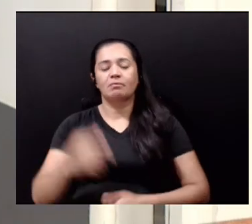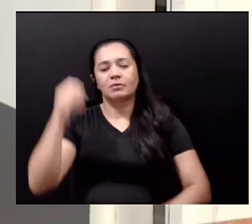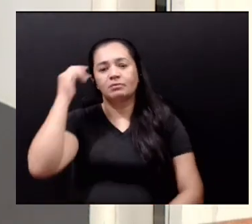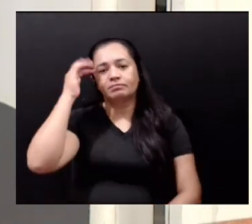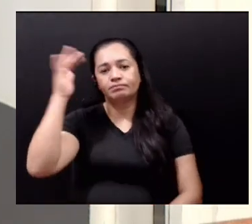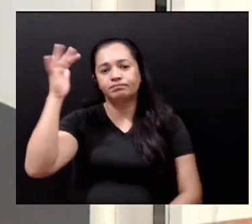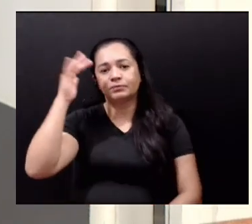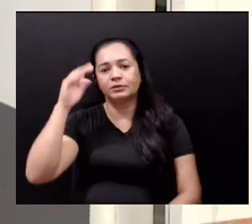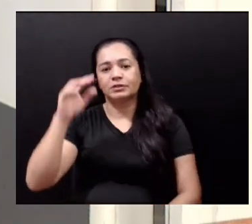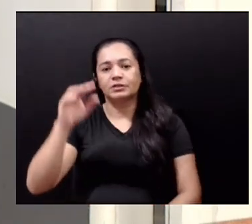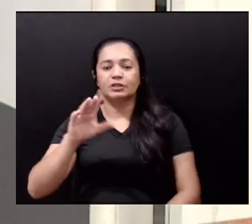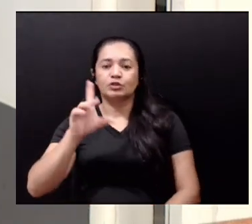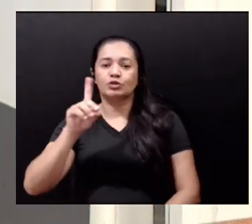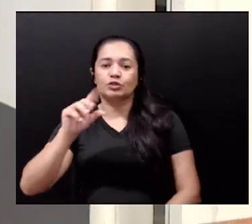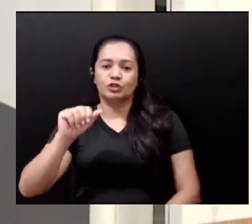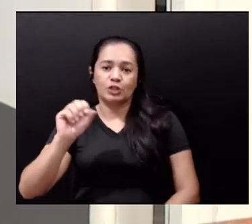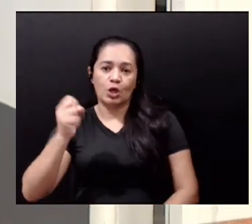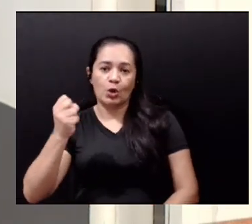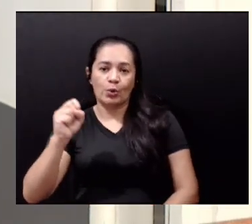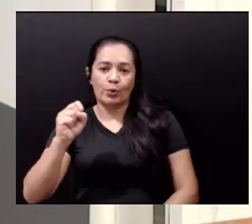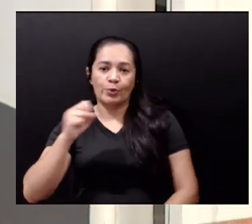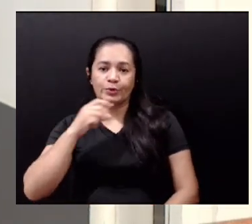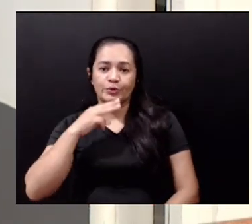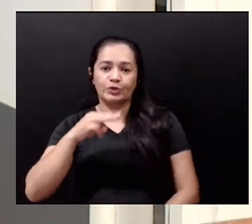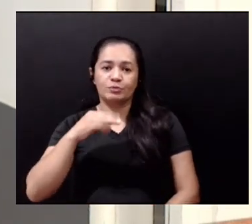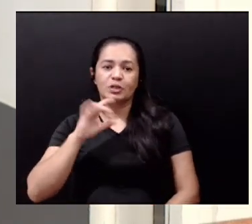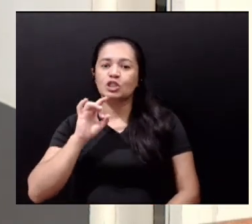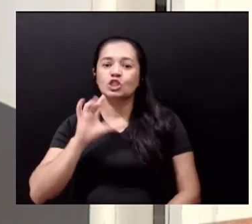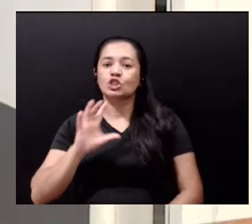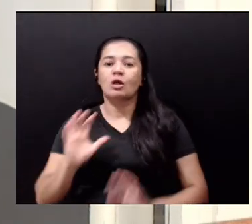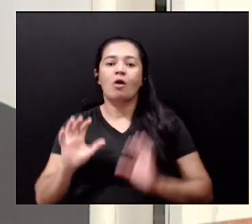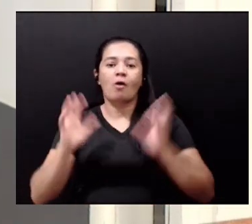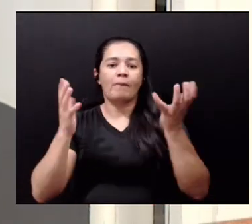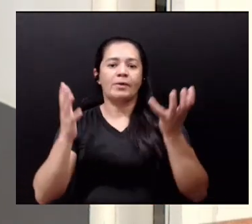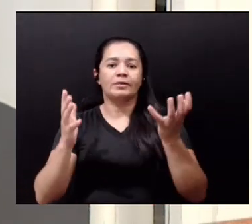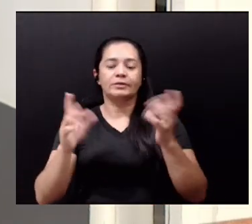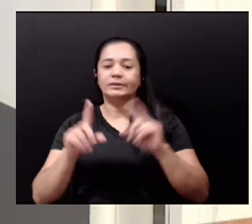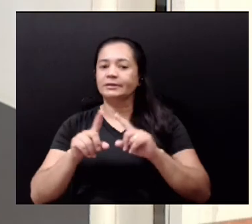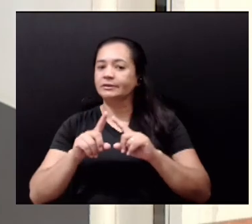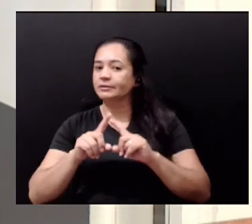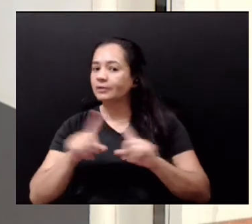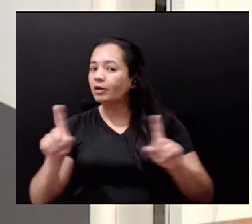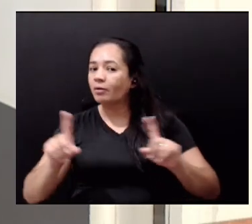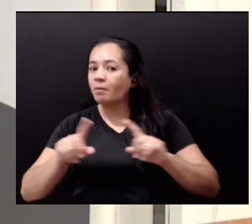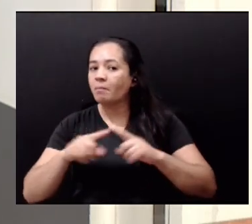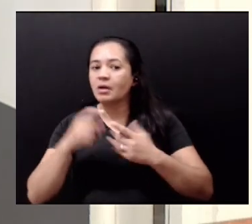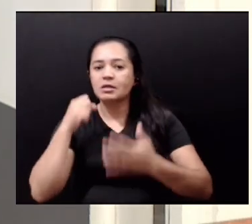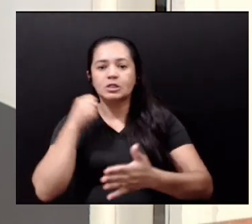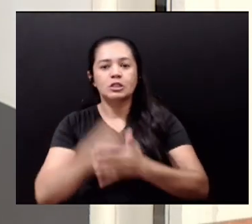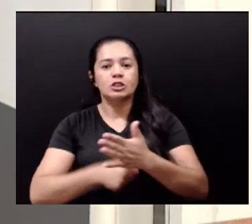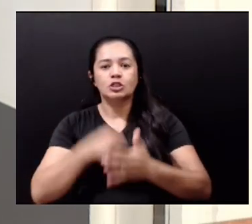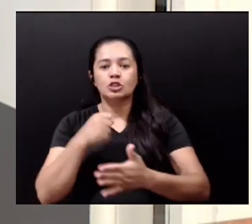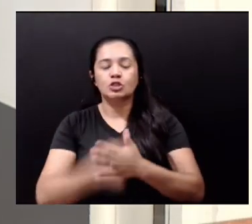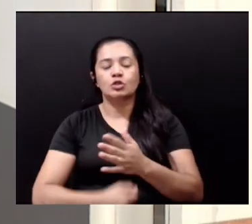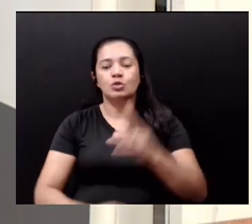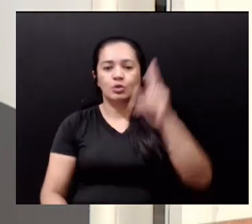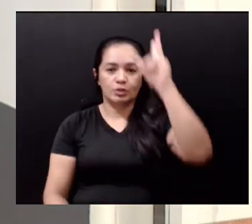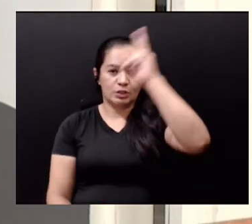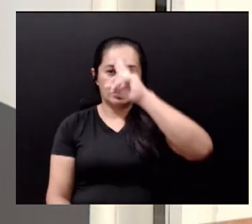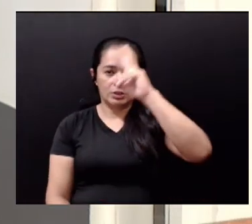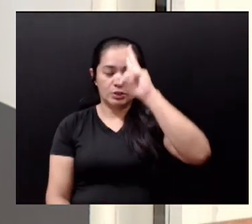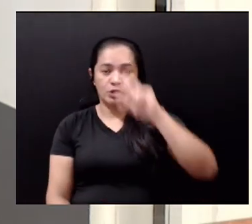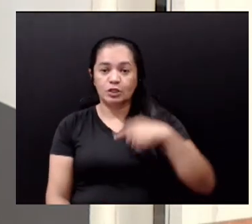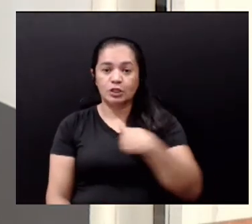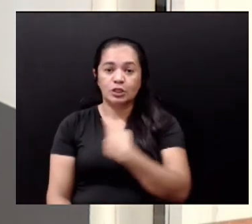pensar, né, que não é um dia de comemoração, mas é um dia de luta histórica e de a gente se unir, né, enquanto